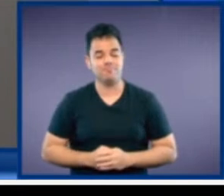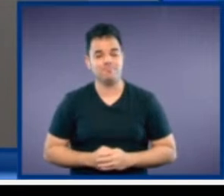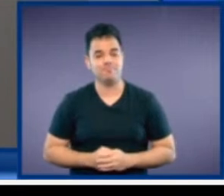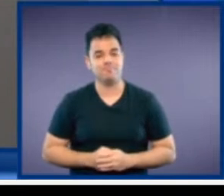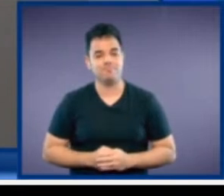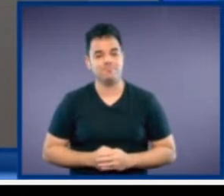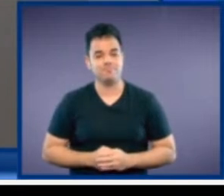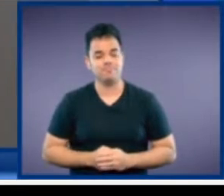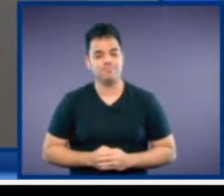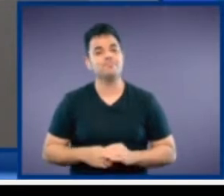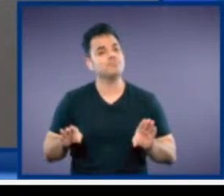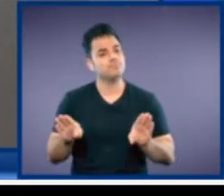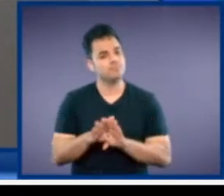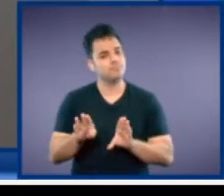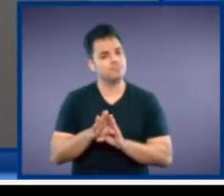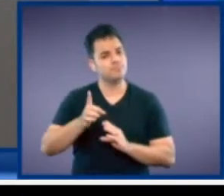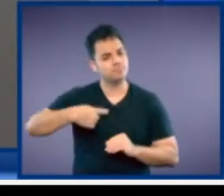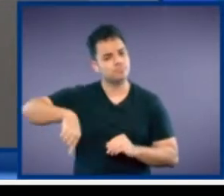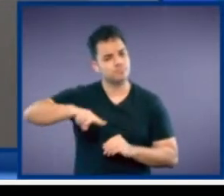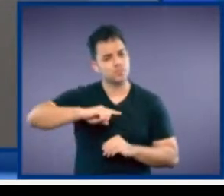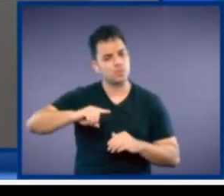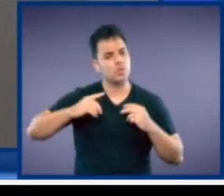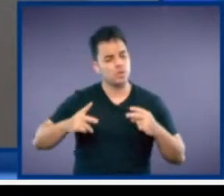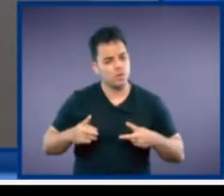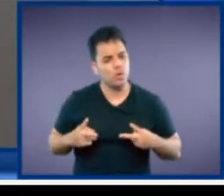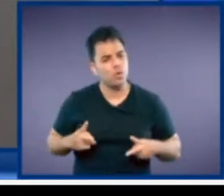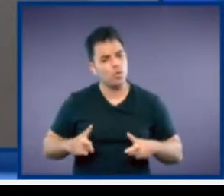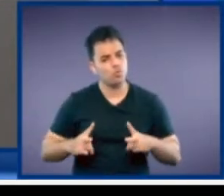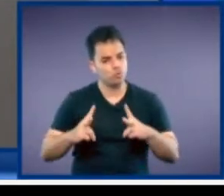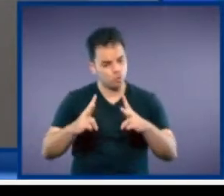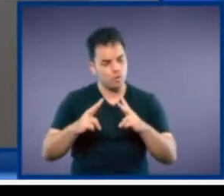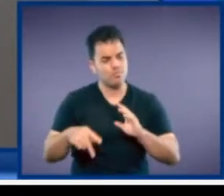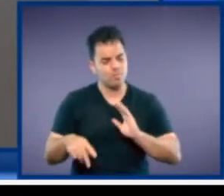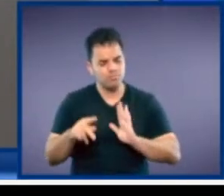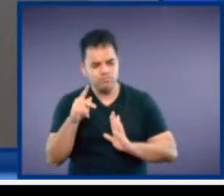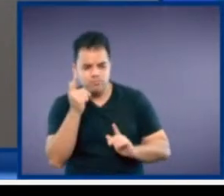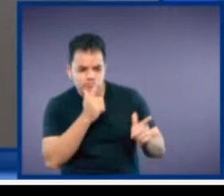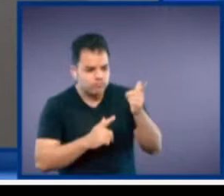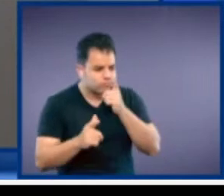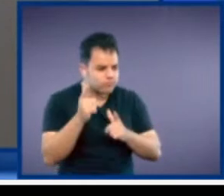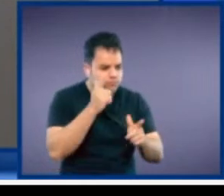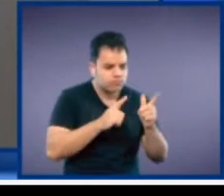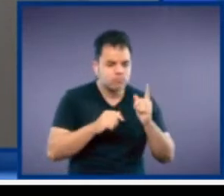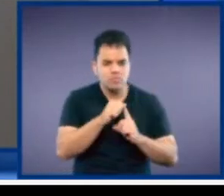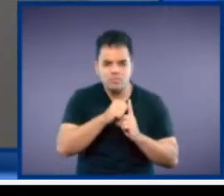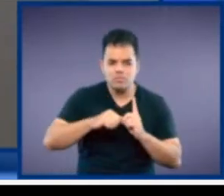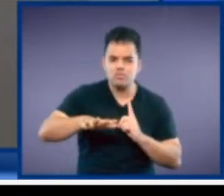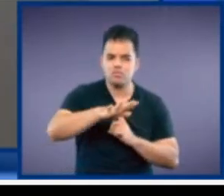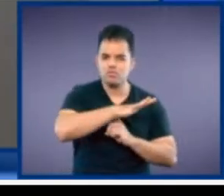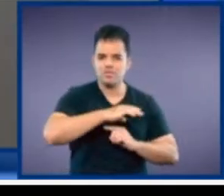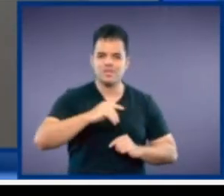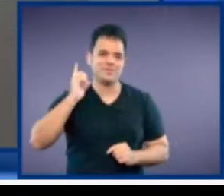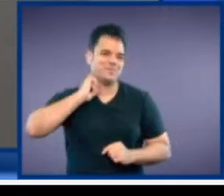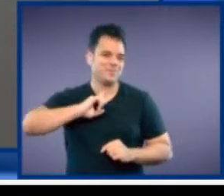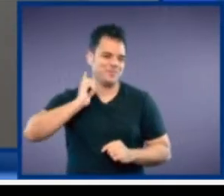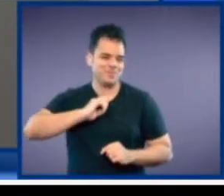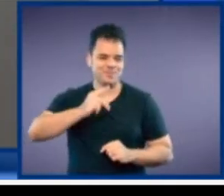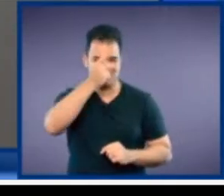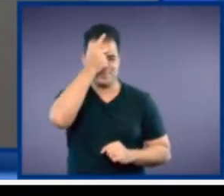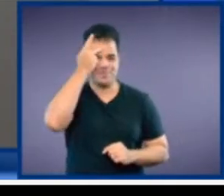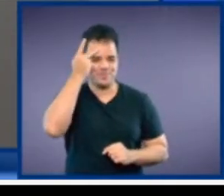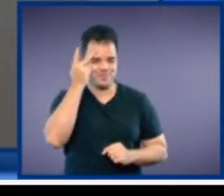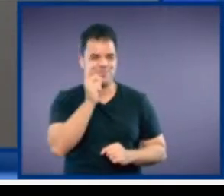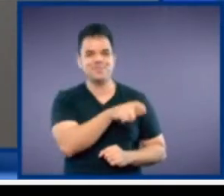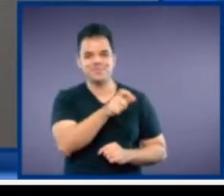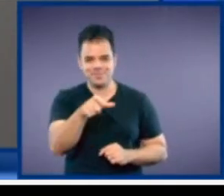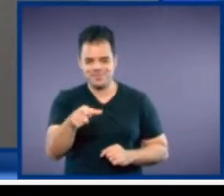E que a gente possa continuar fazendo essas entregas tão importantes para a sociedade mineira. Então, eu